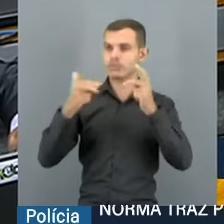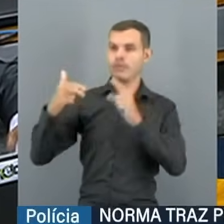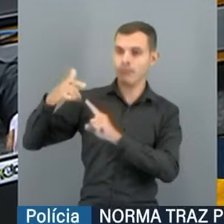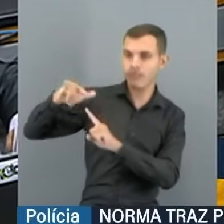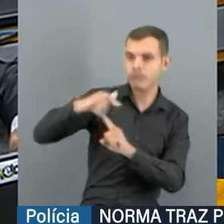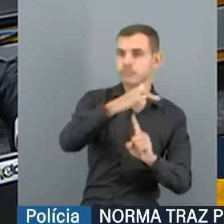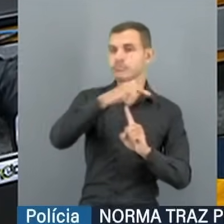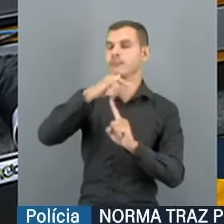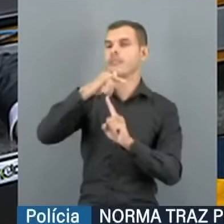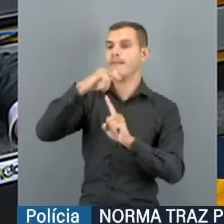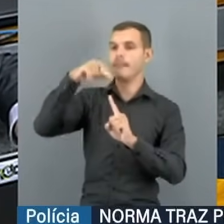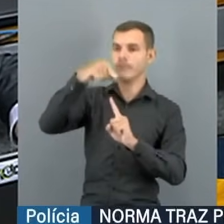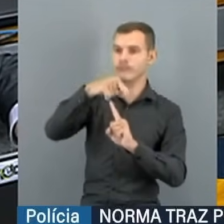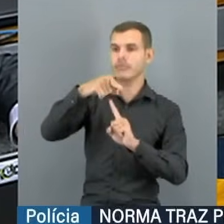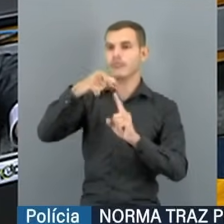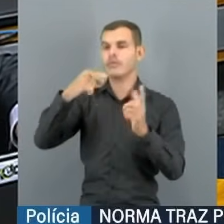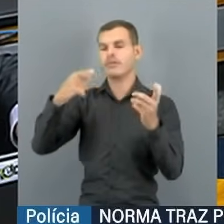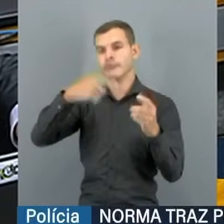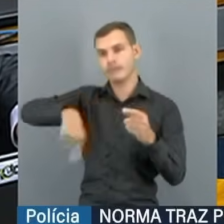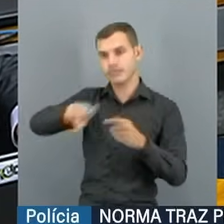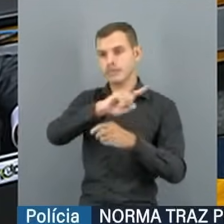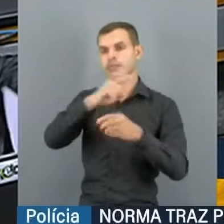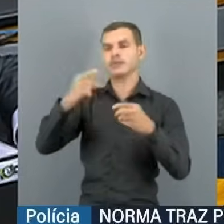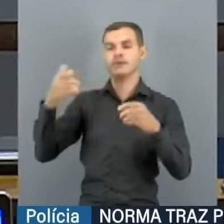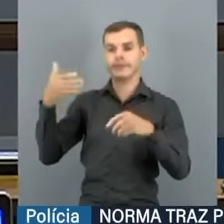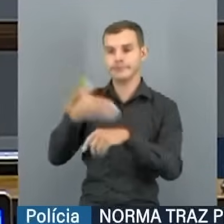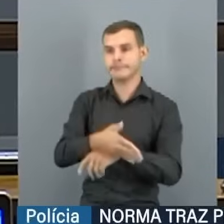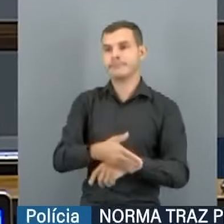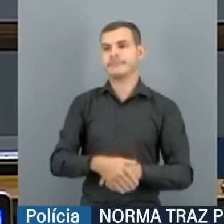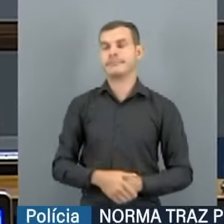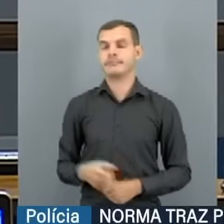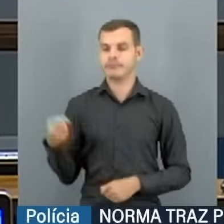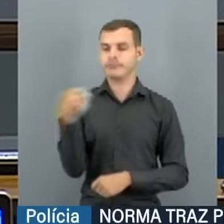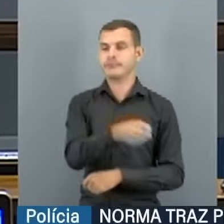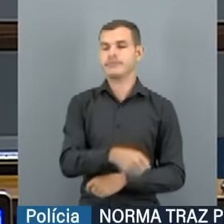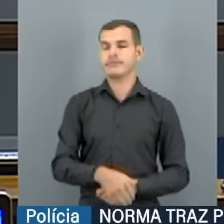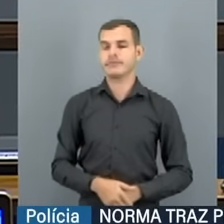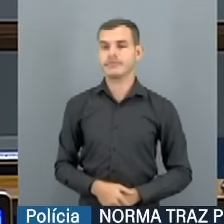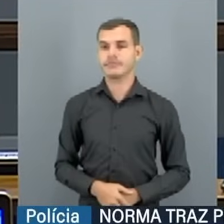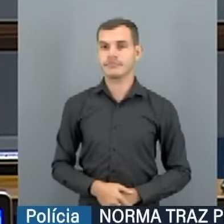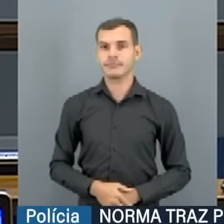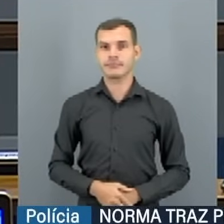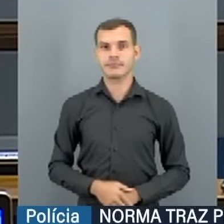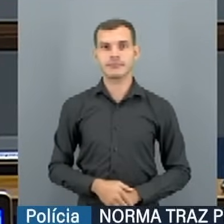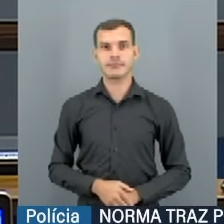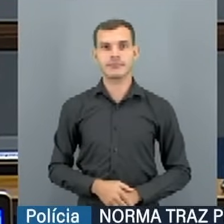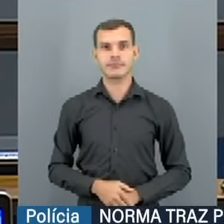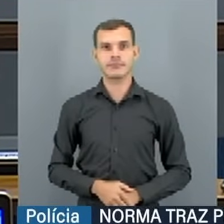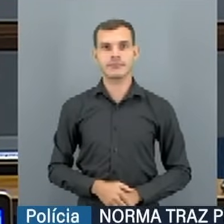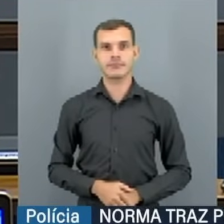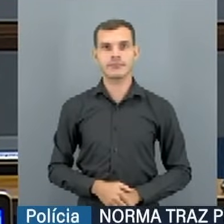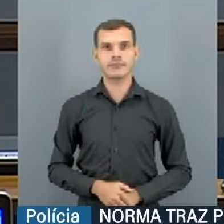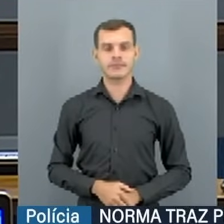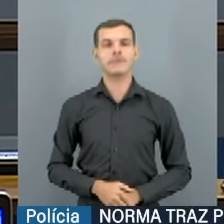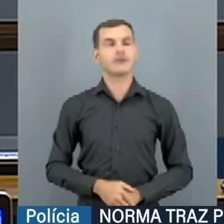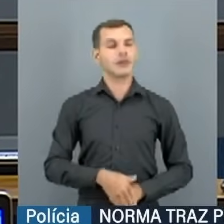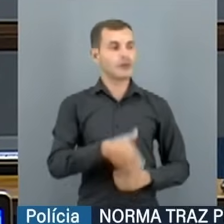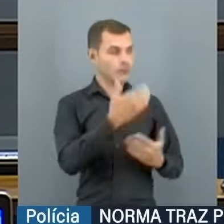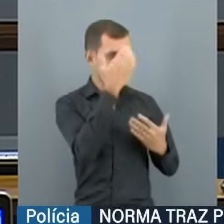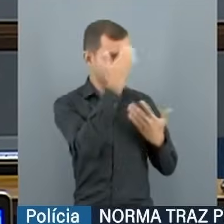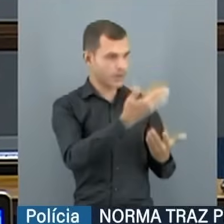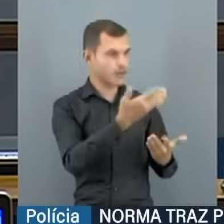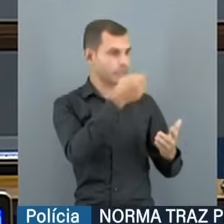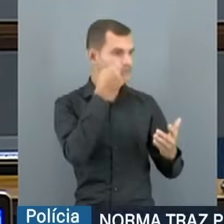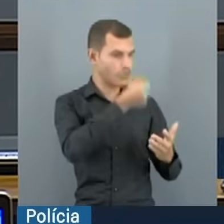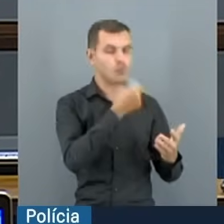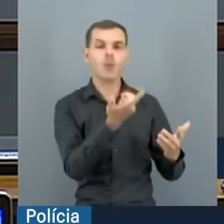coletiva, que vocês se enfiaram. Boa sorte. Muito obrigado, senadora. Com a palavra, o próximo orador inscrito, que é o senador...